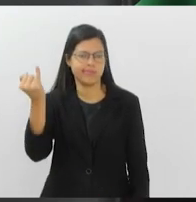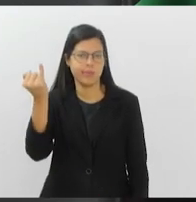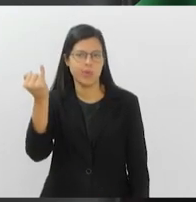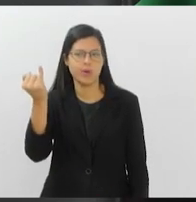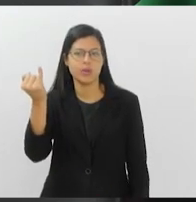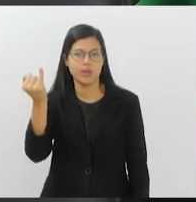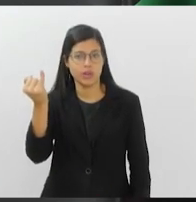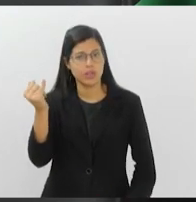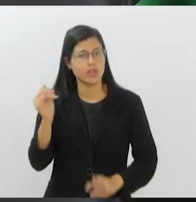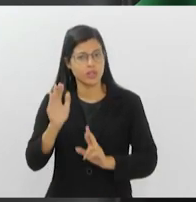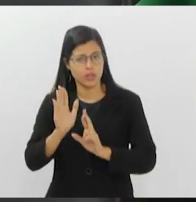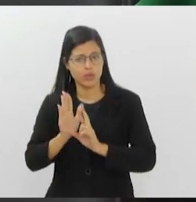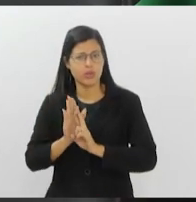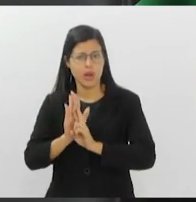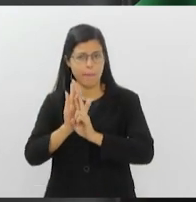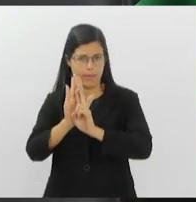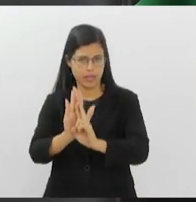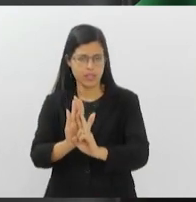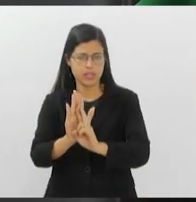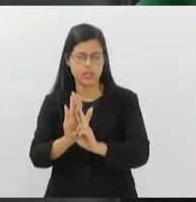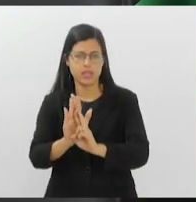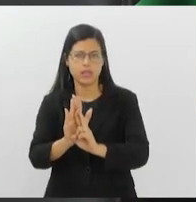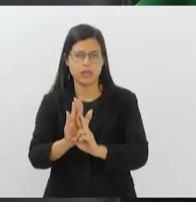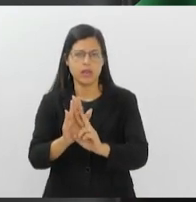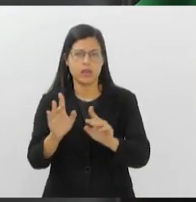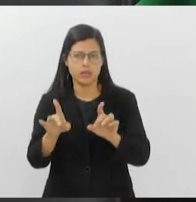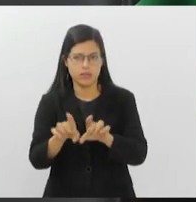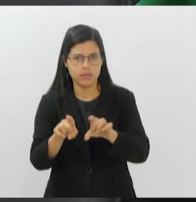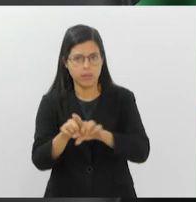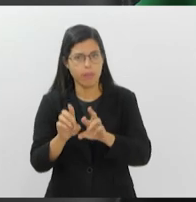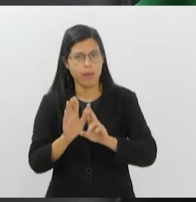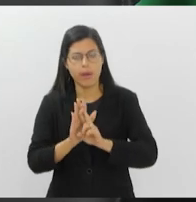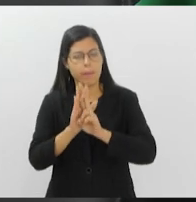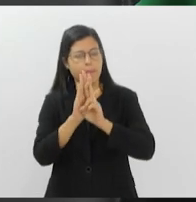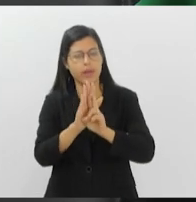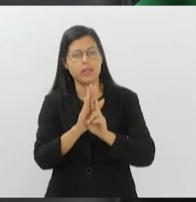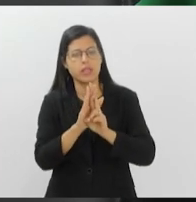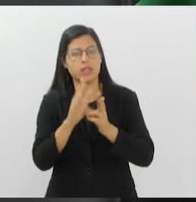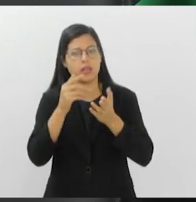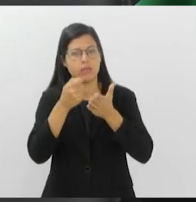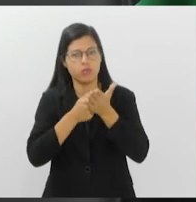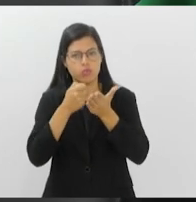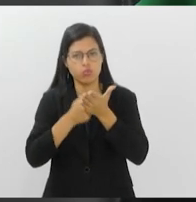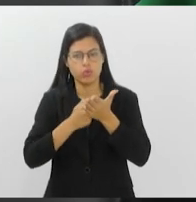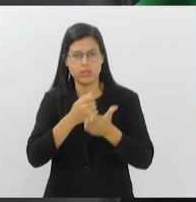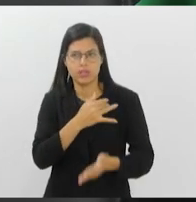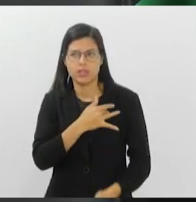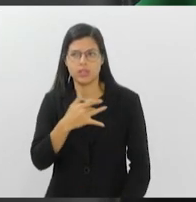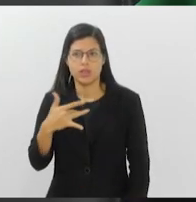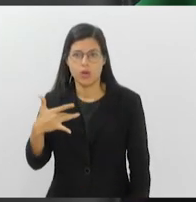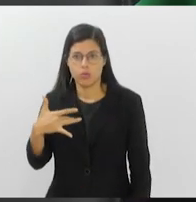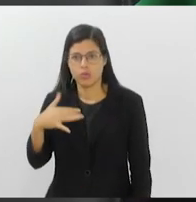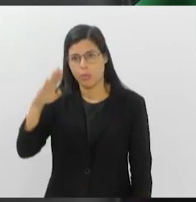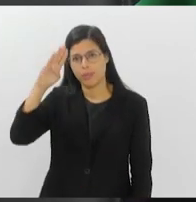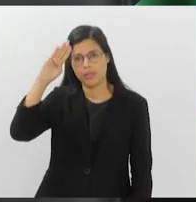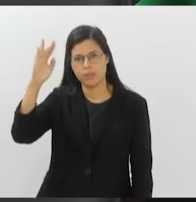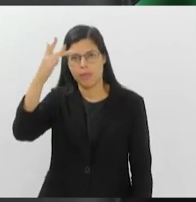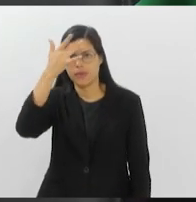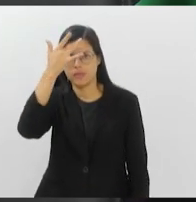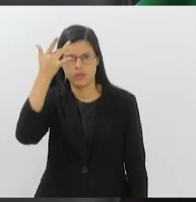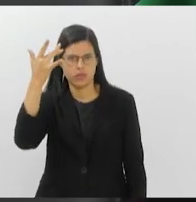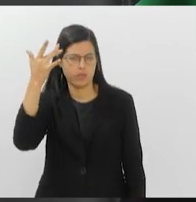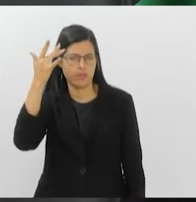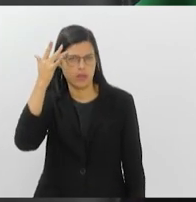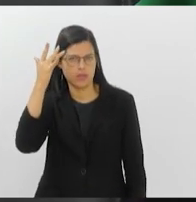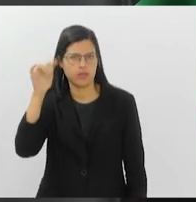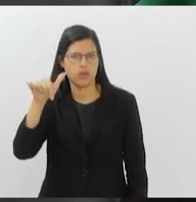nos representa e que representa a luta da saúde, pensando sobretudo na saúde mental,